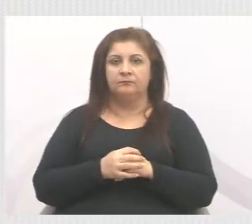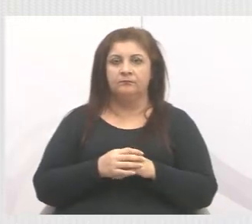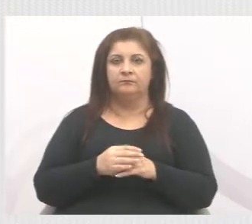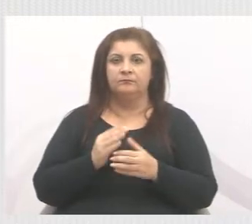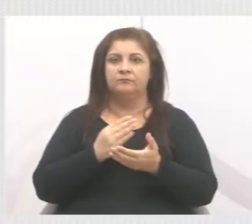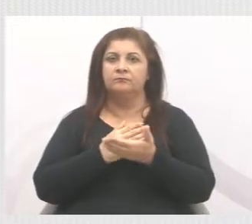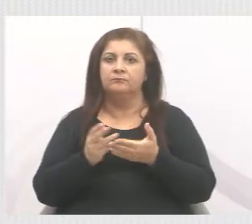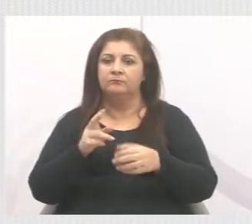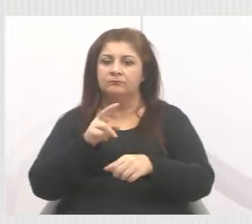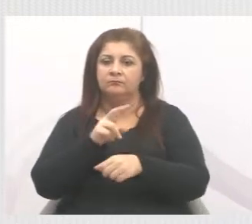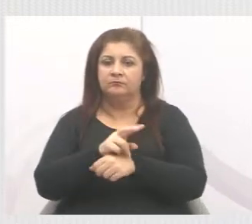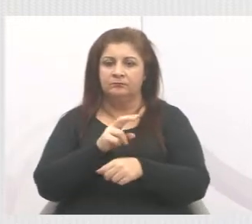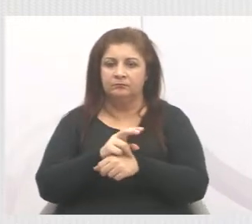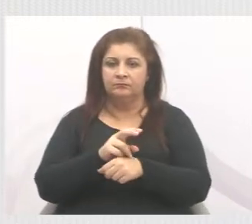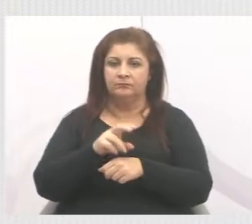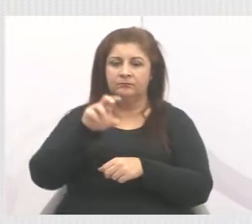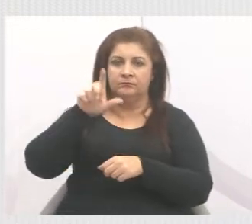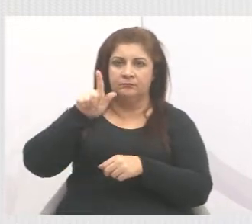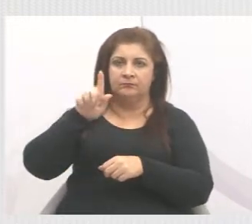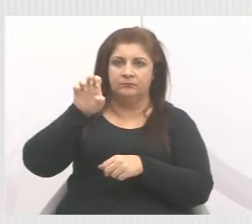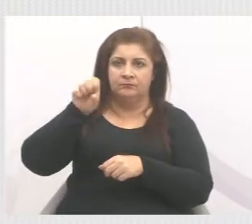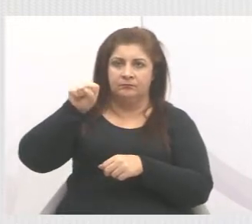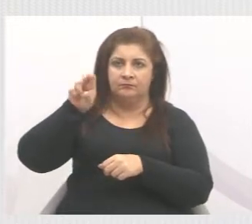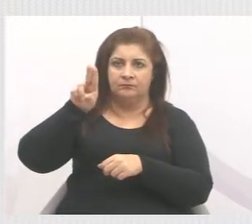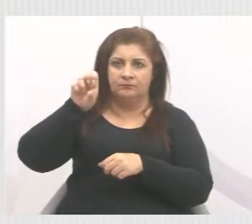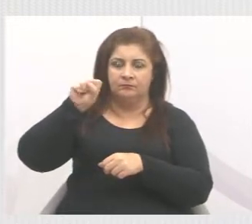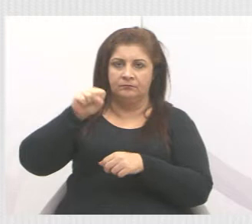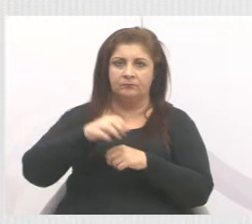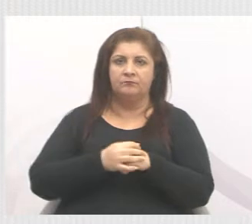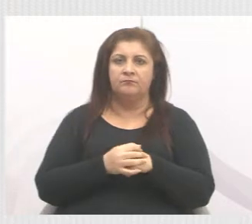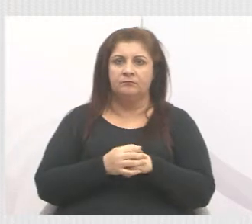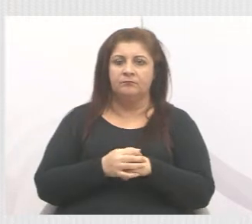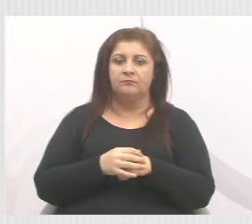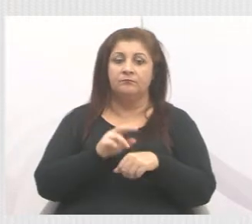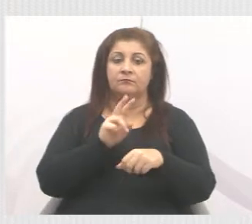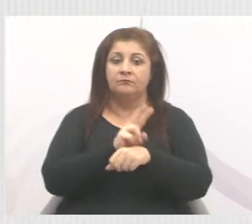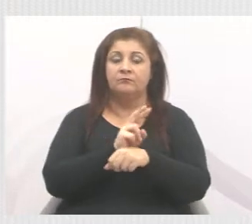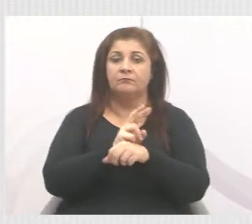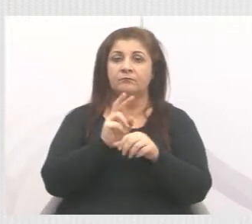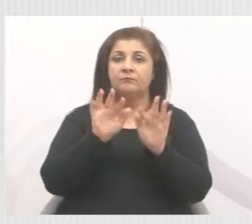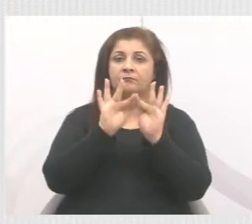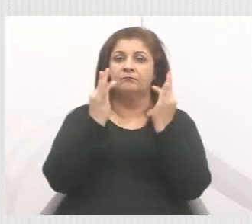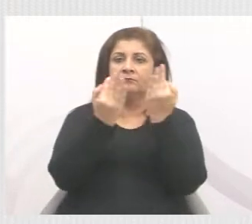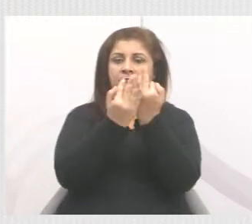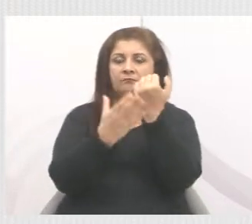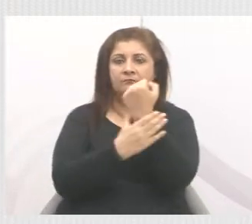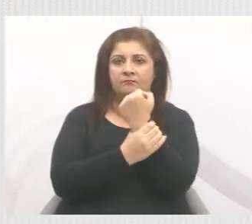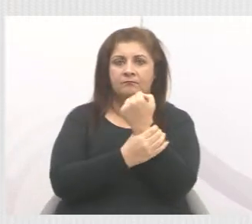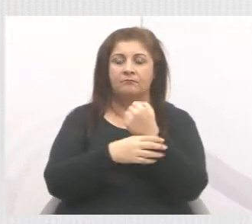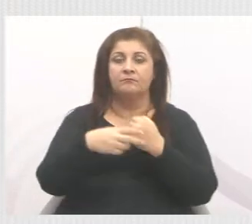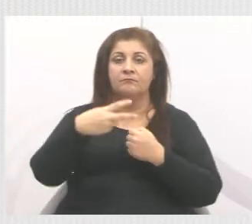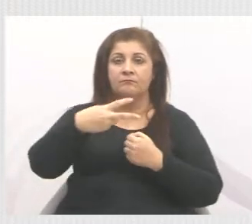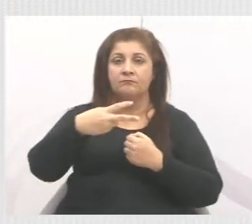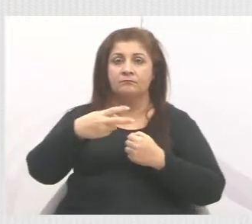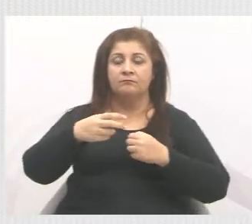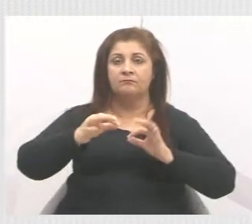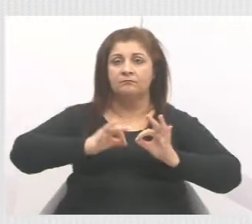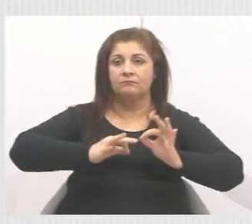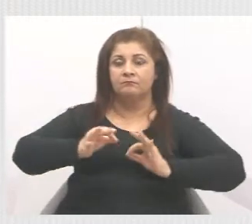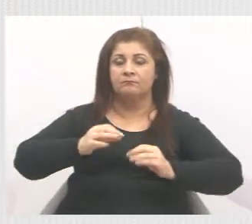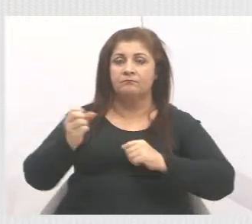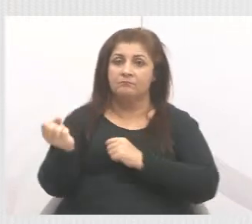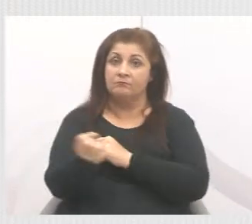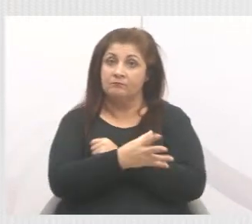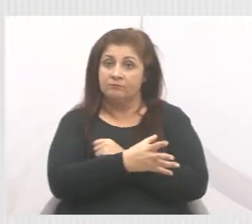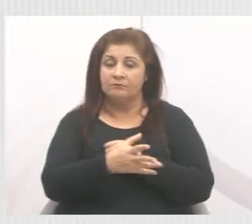dos GESUAS, Programa Família Segura e 2 programas novos dentro da assistência social que vão